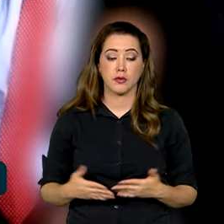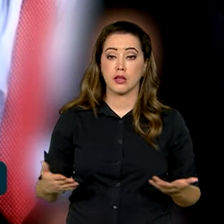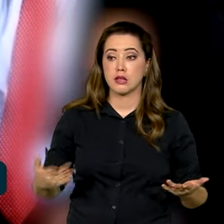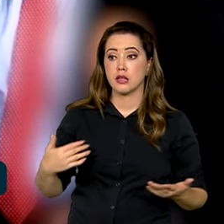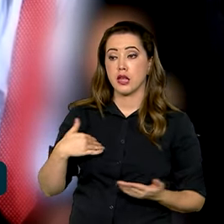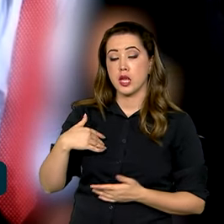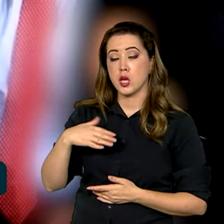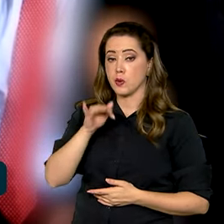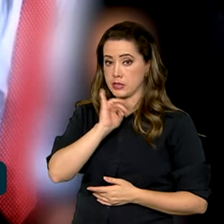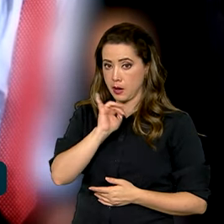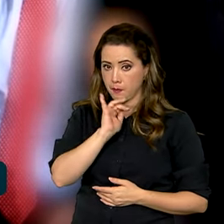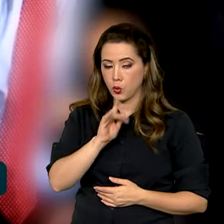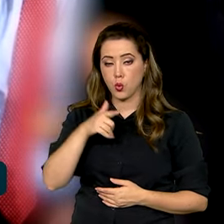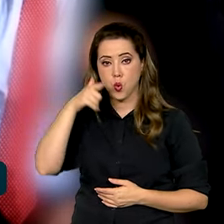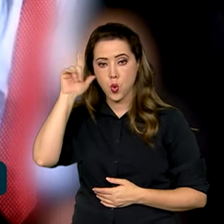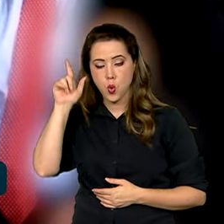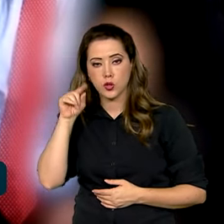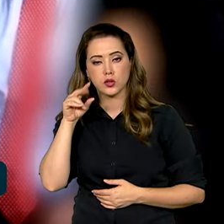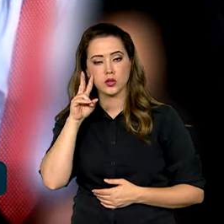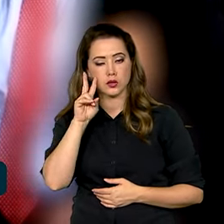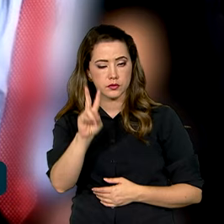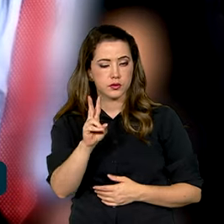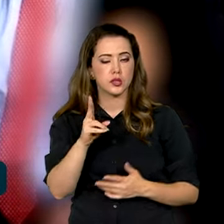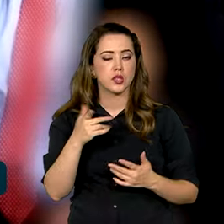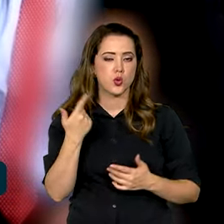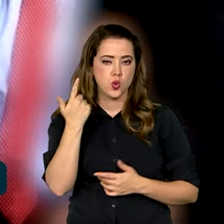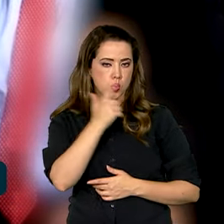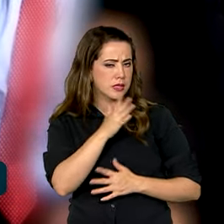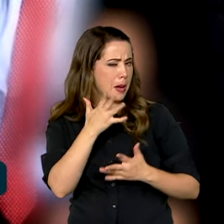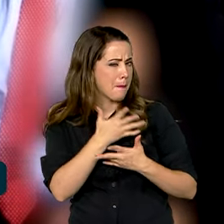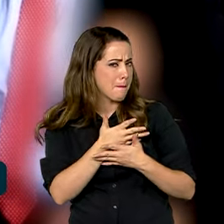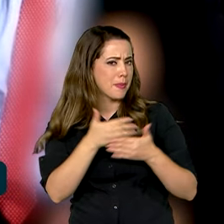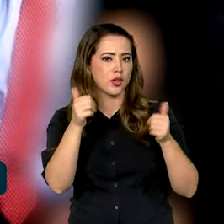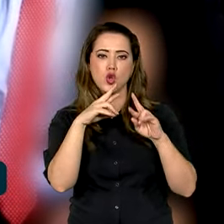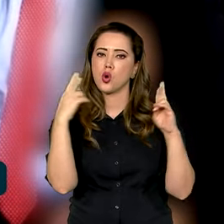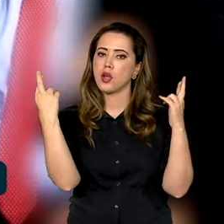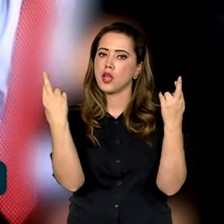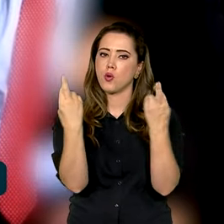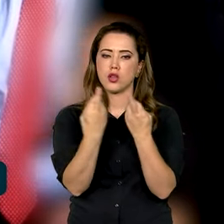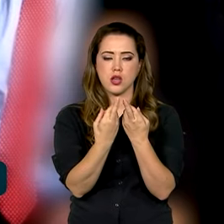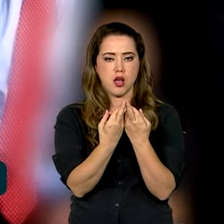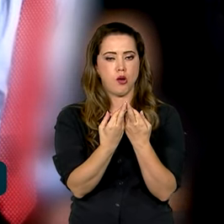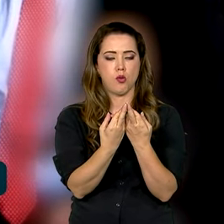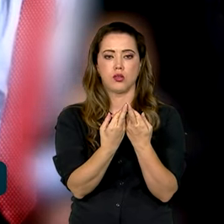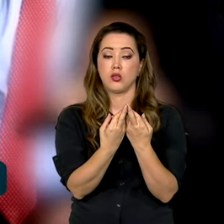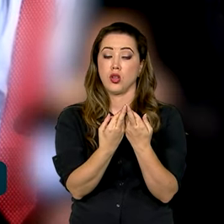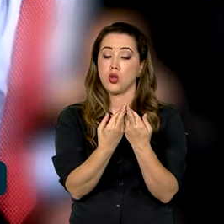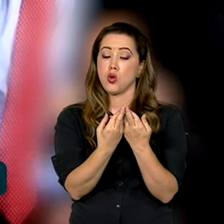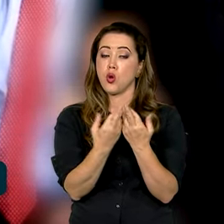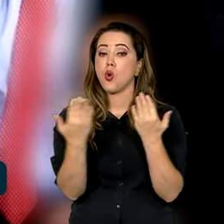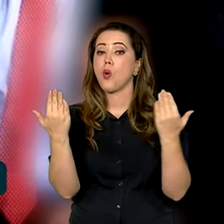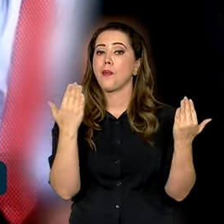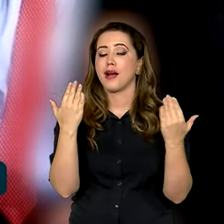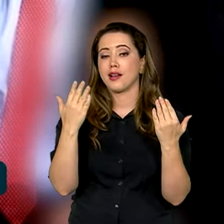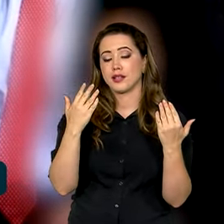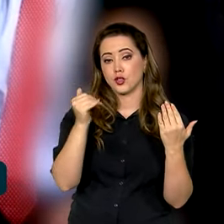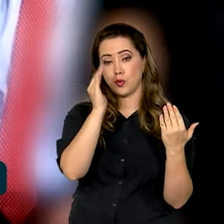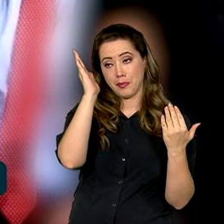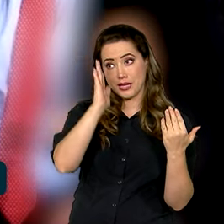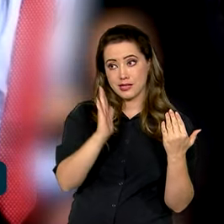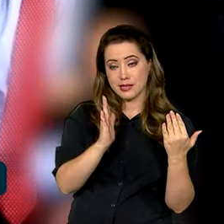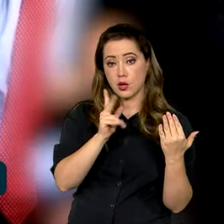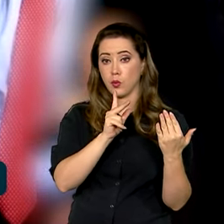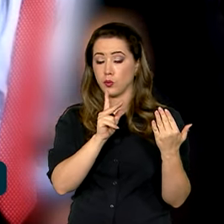ontem, acho que eu fiz a melhor reunião da história da relação do Brasil quando eu era